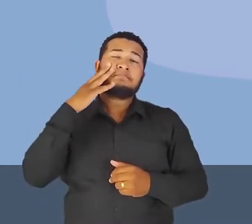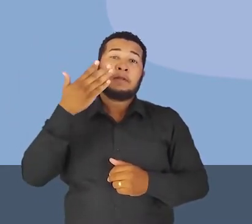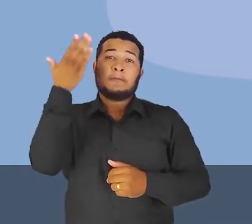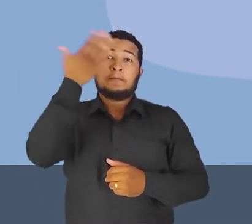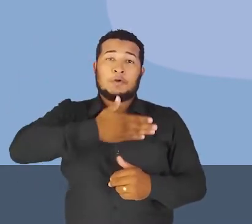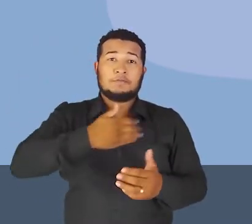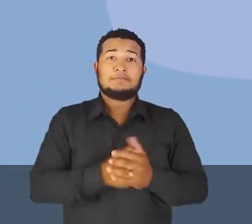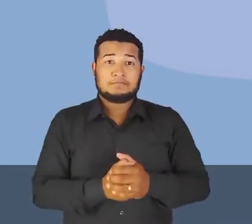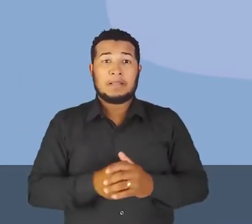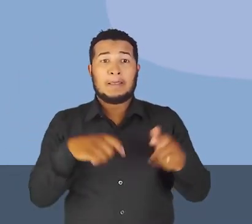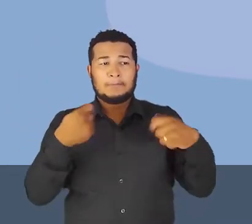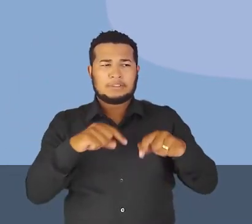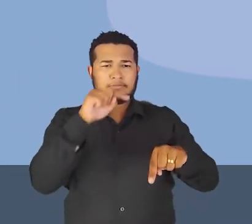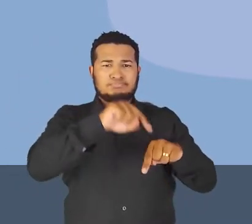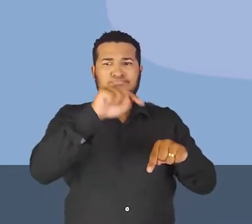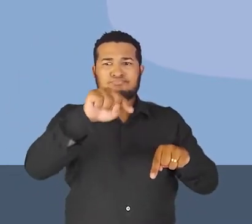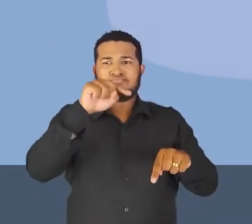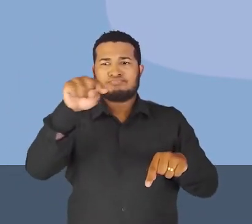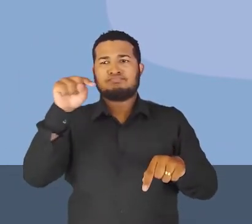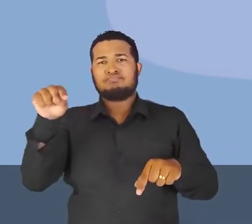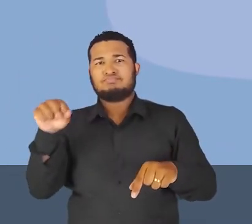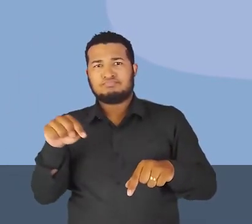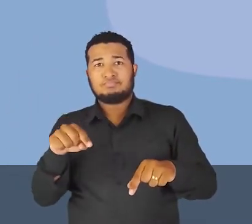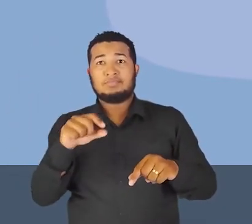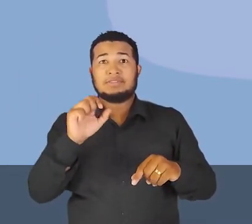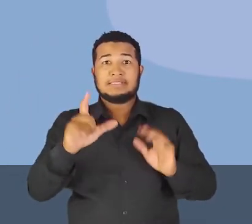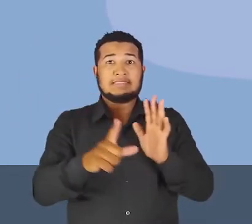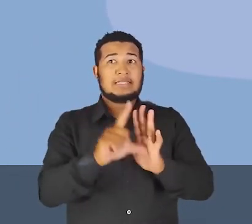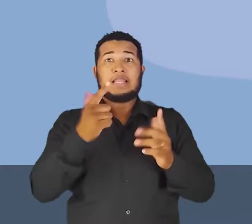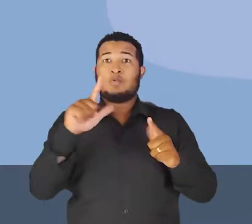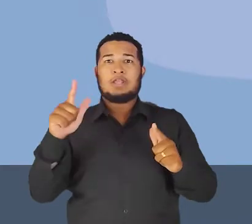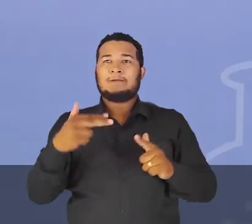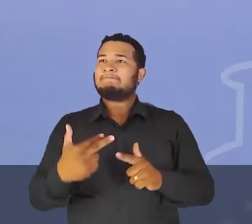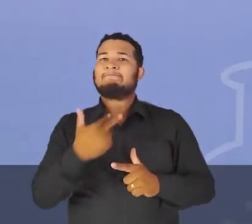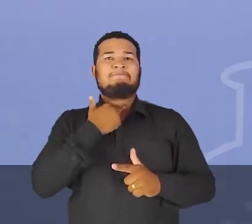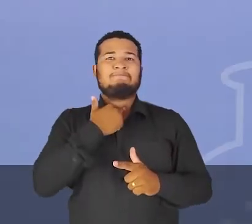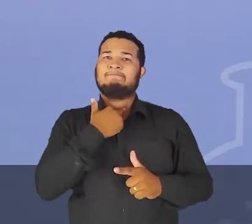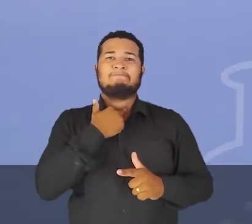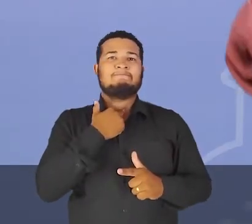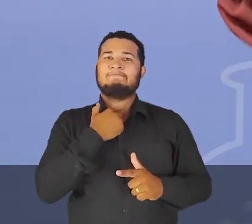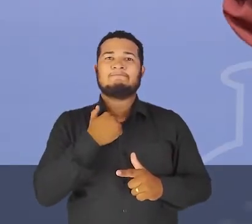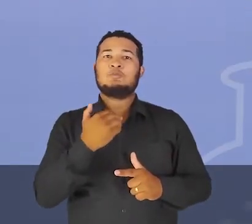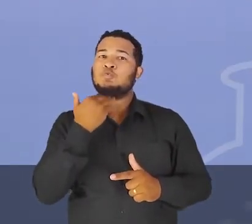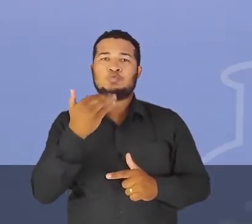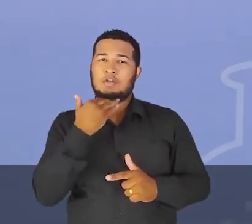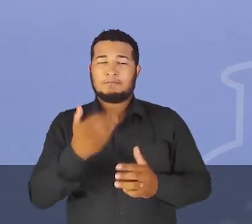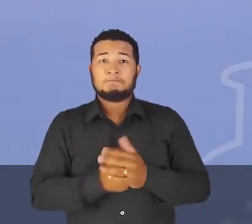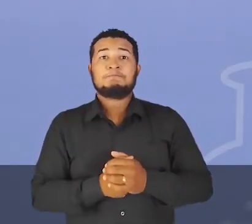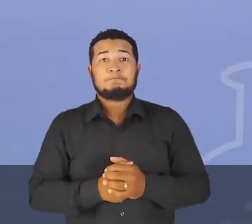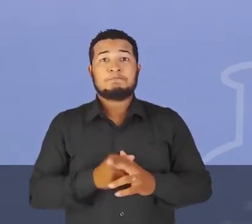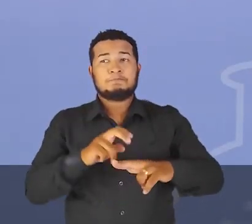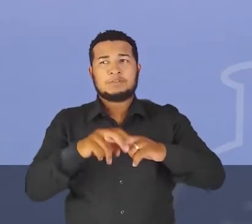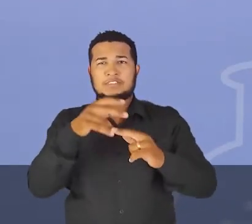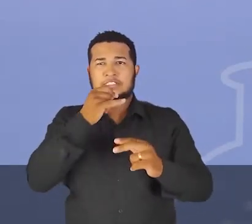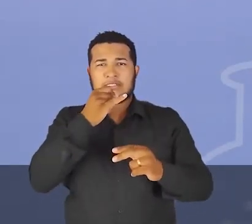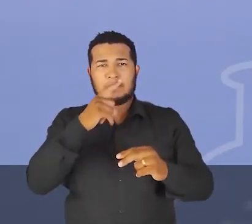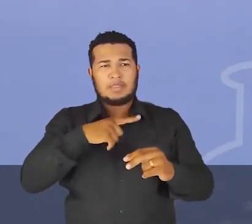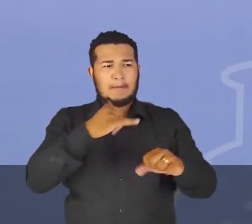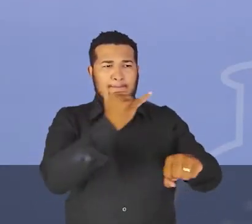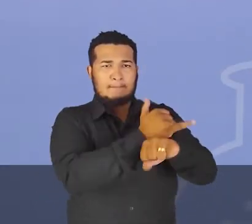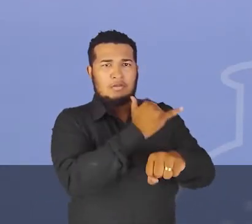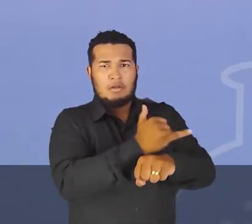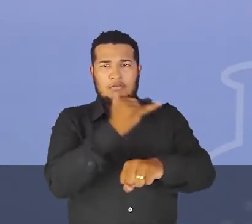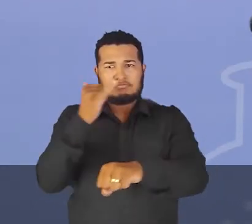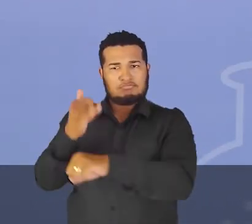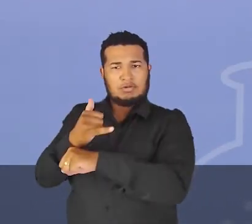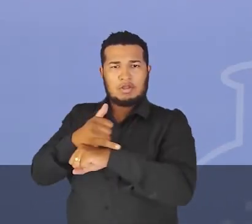ter todos esses dispositivos conectados. Então, olha aqui para mim. Os 2 metais conectados por um fio, cada